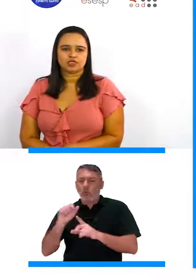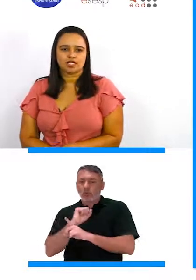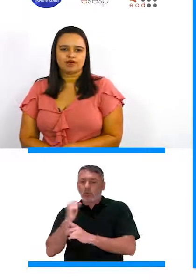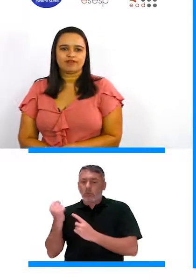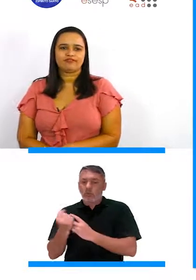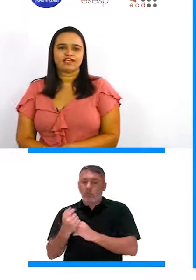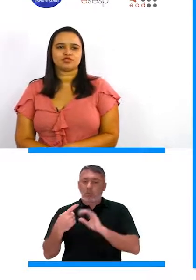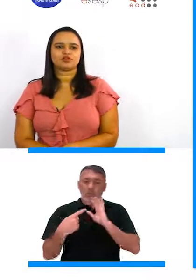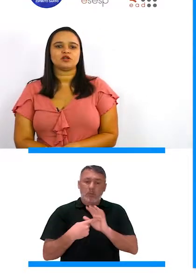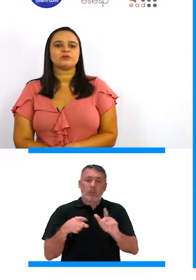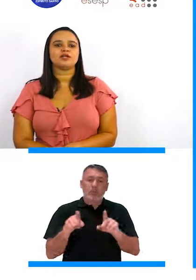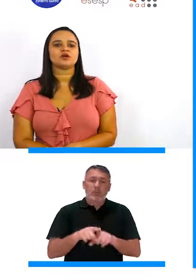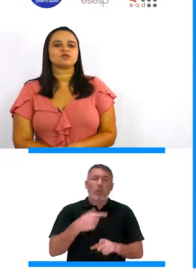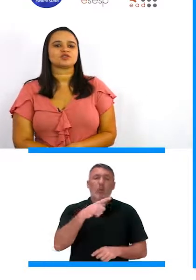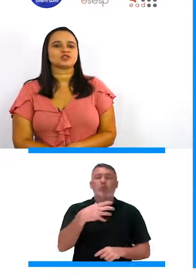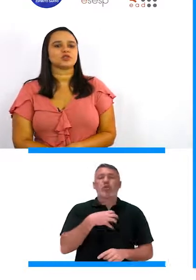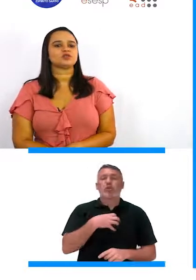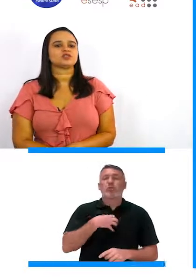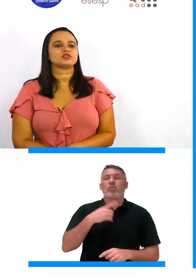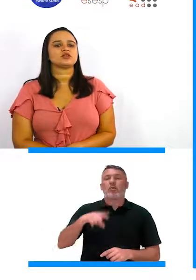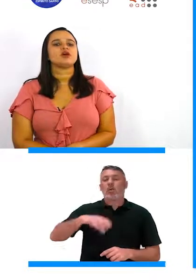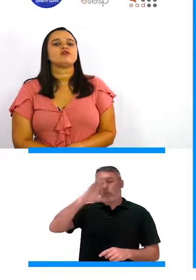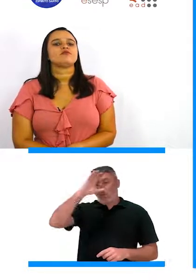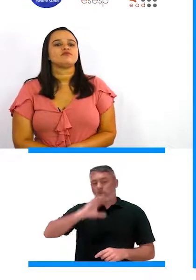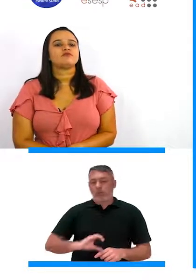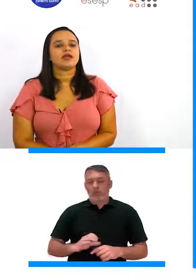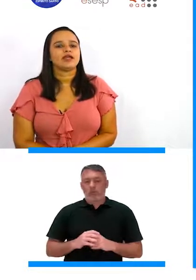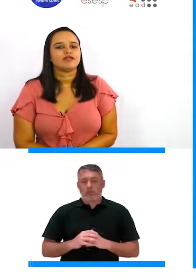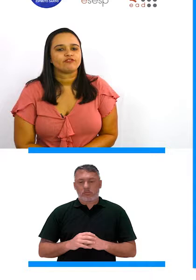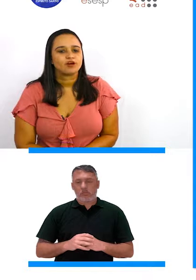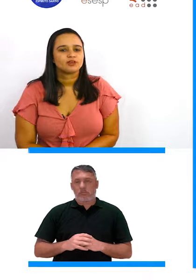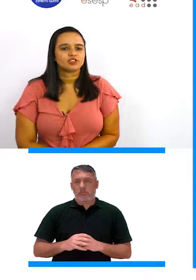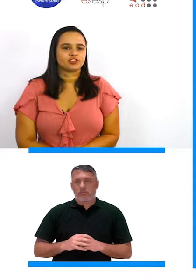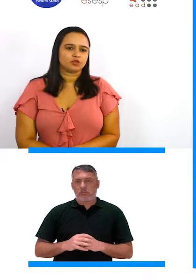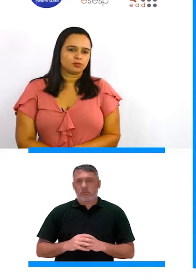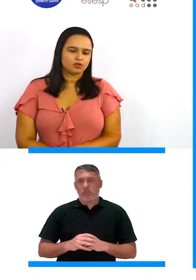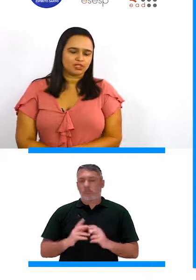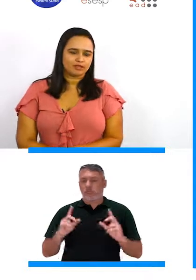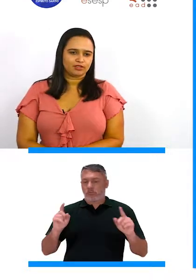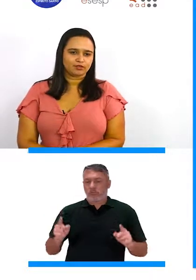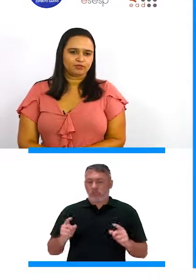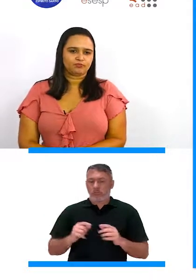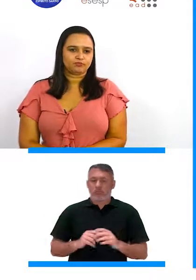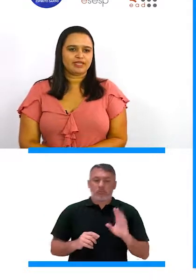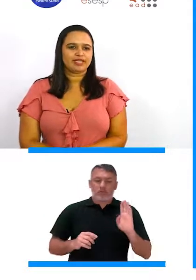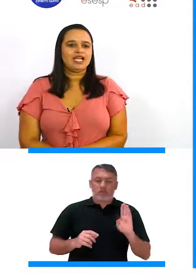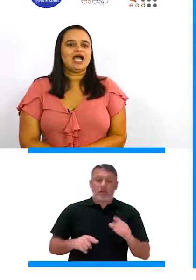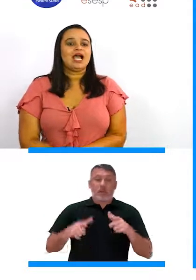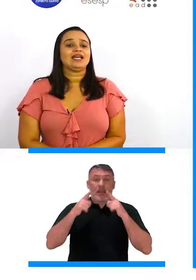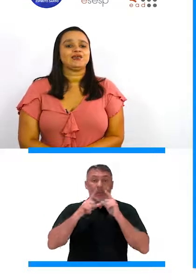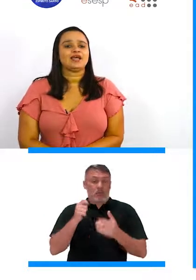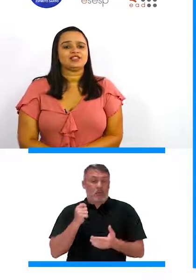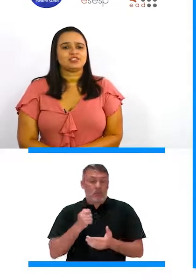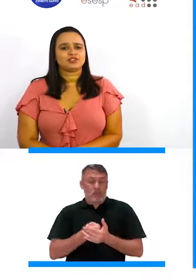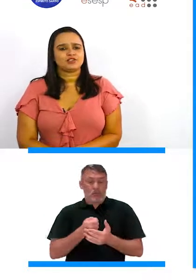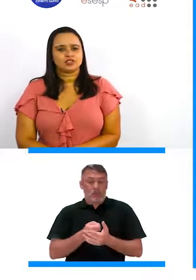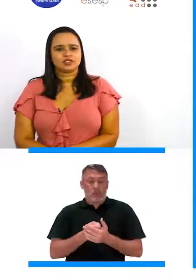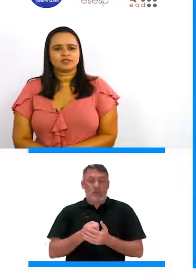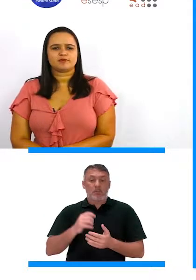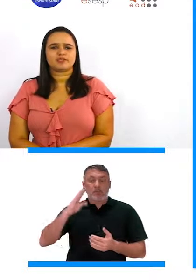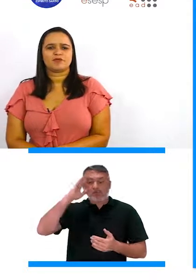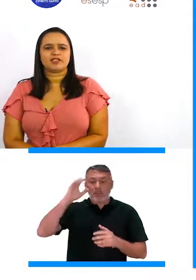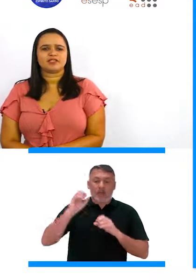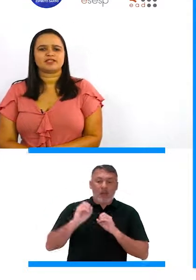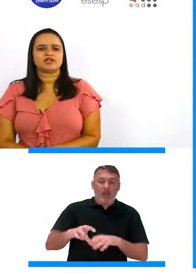grupo social reflete-o tão bem como suas outras formas de comportamento. B. A linguagem